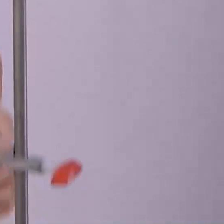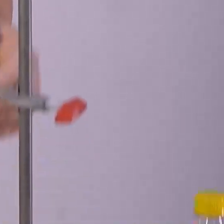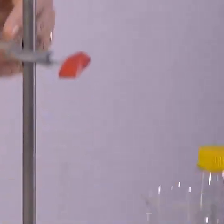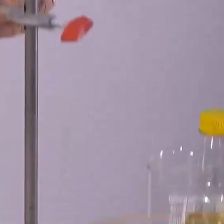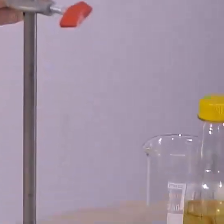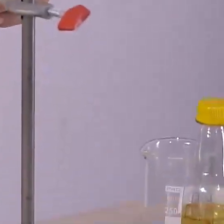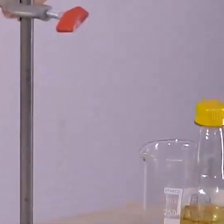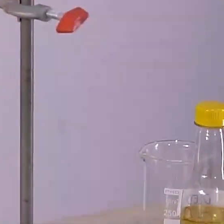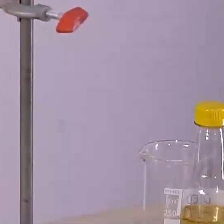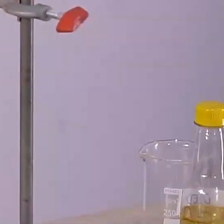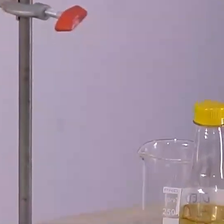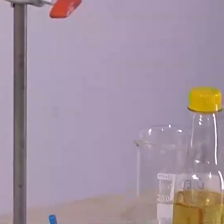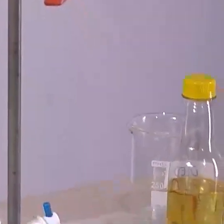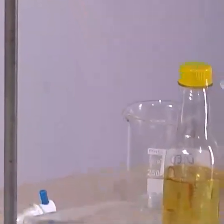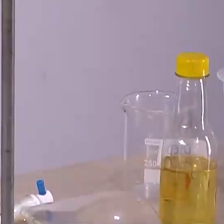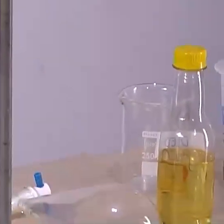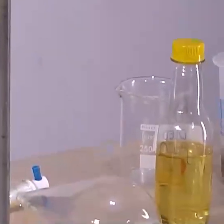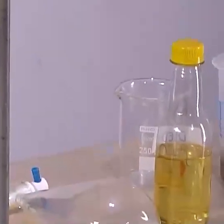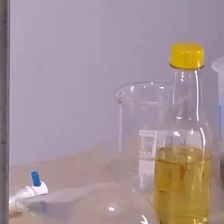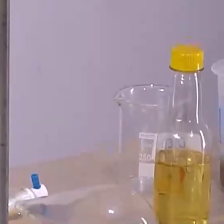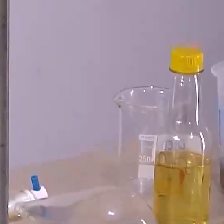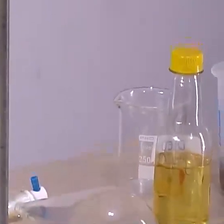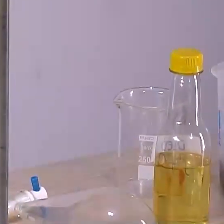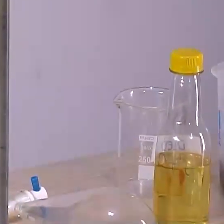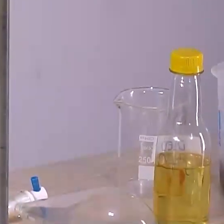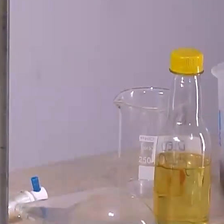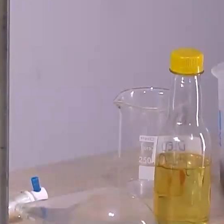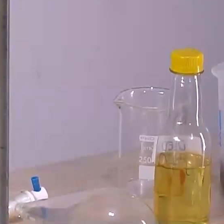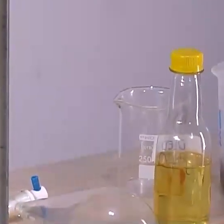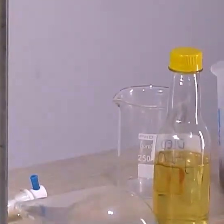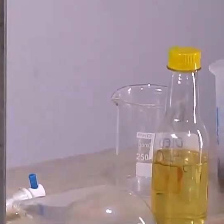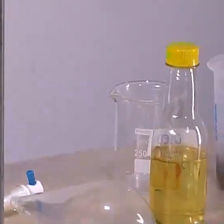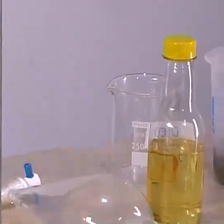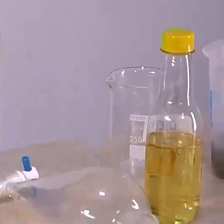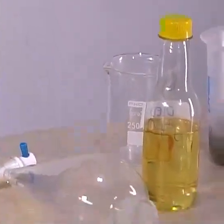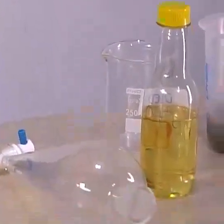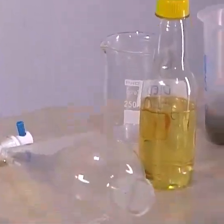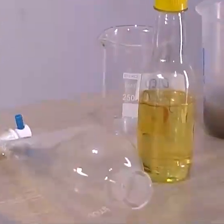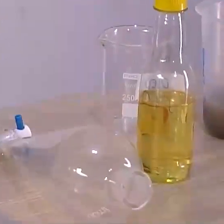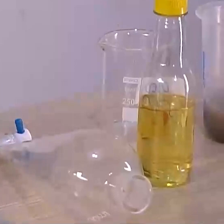coloco aqui no filtro, ok? O filtro no funil.